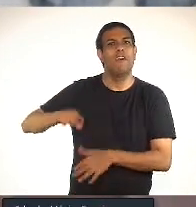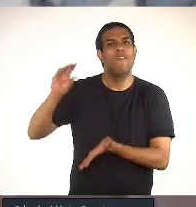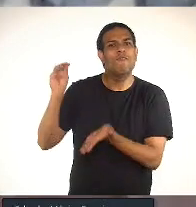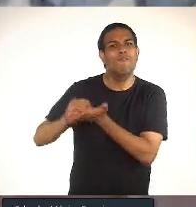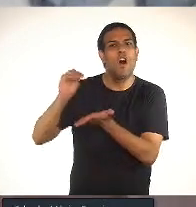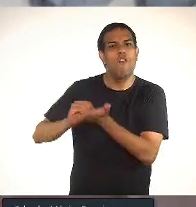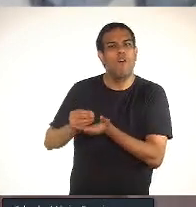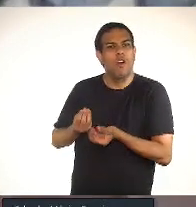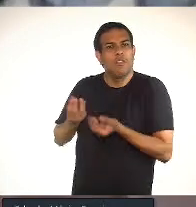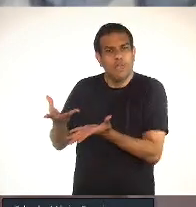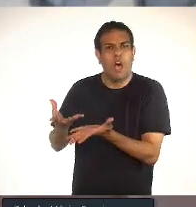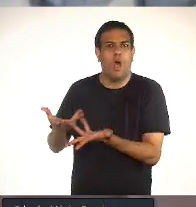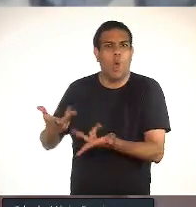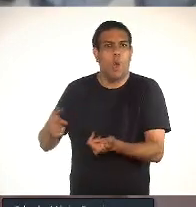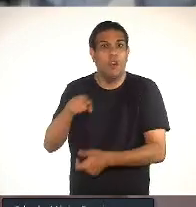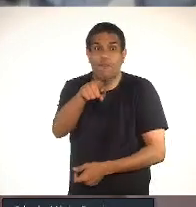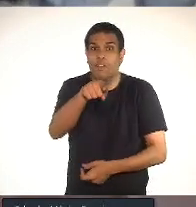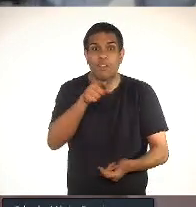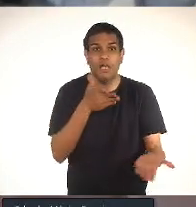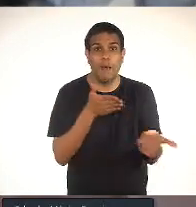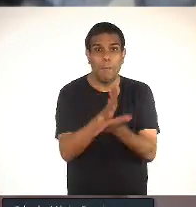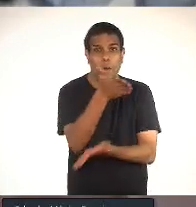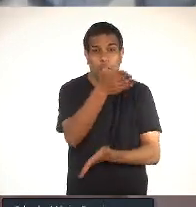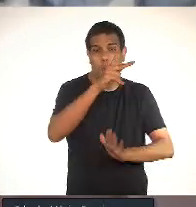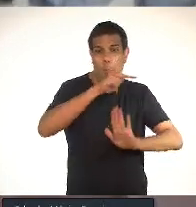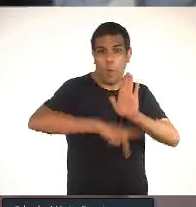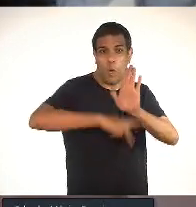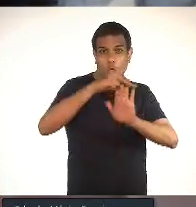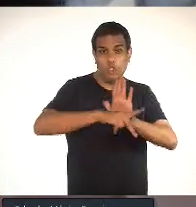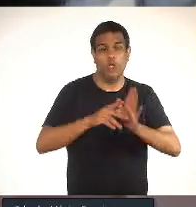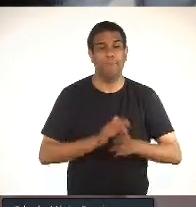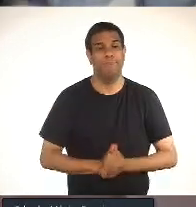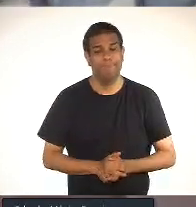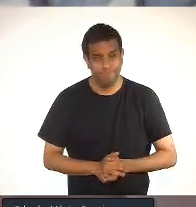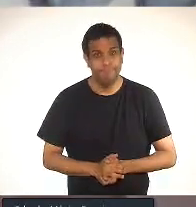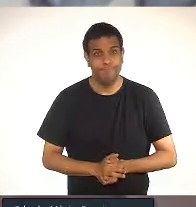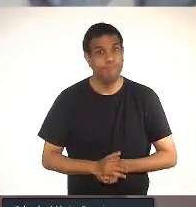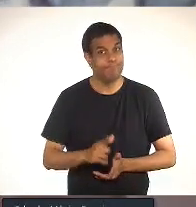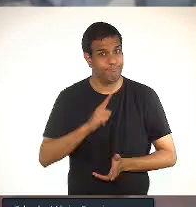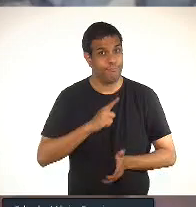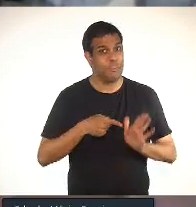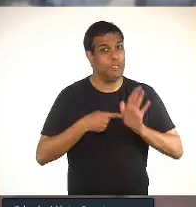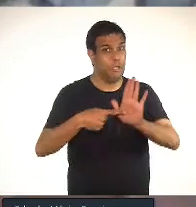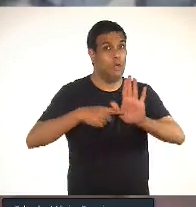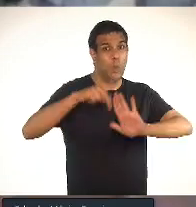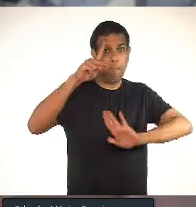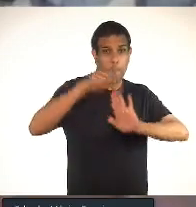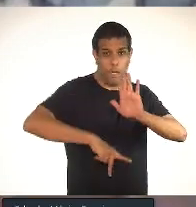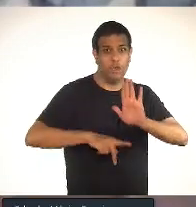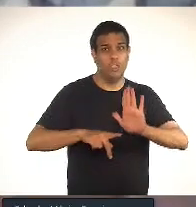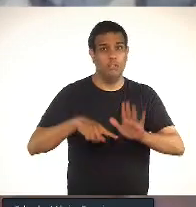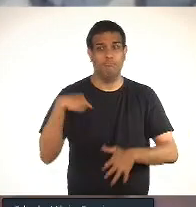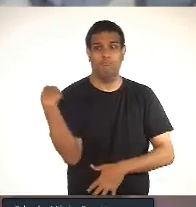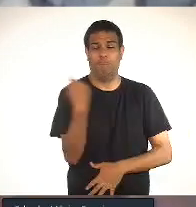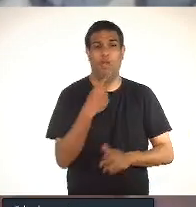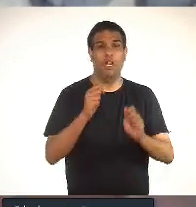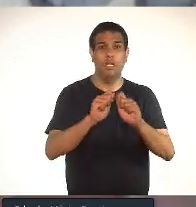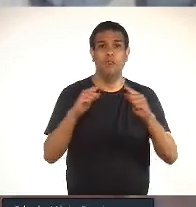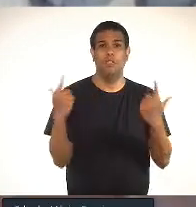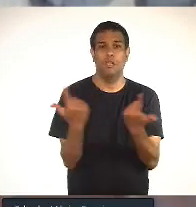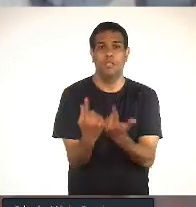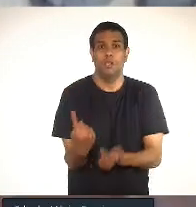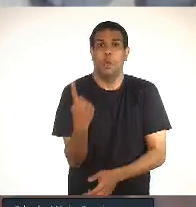Estado brasileiro. Vossa Excelência acabou de aprovar um projeto, né, acabou de ter um projeto apresentado no plenário